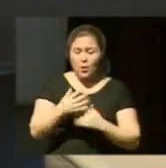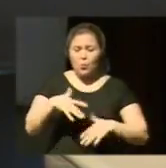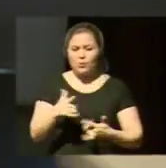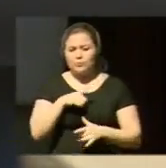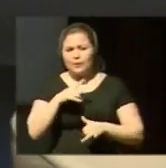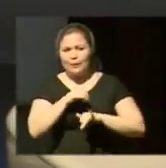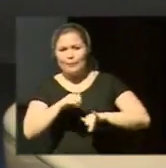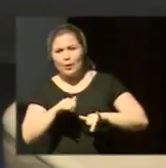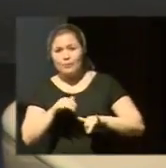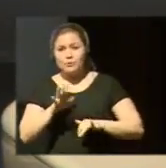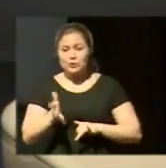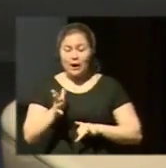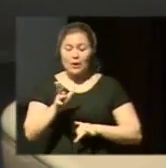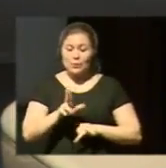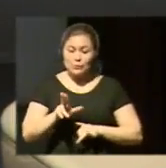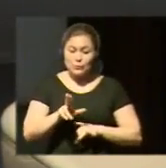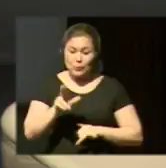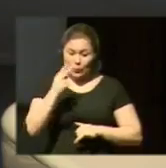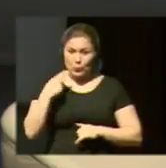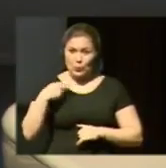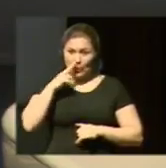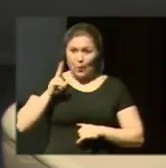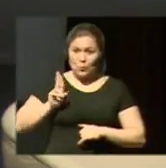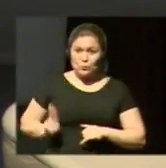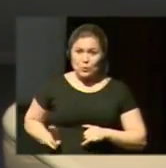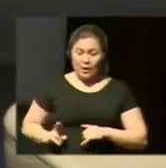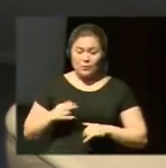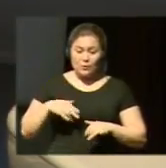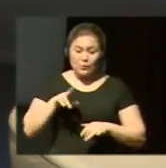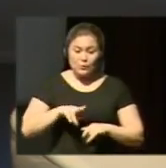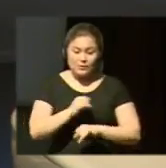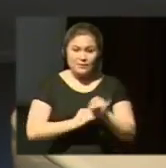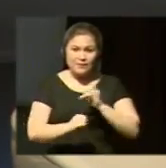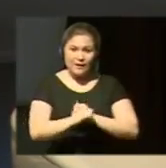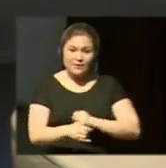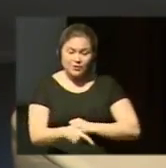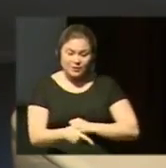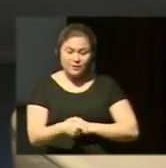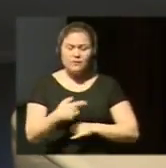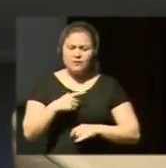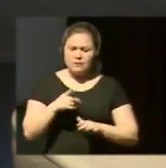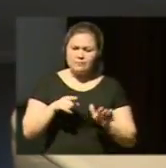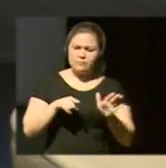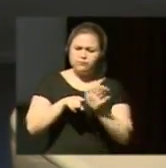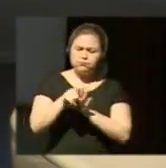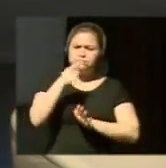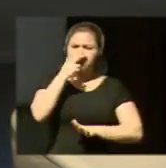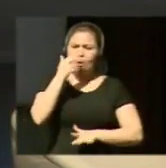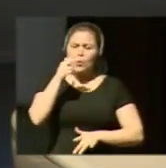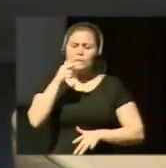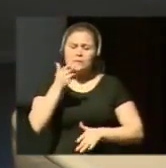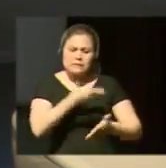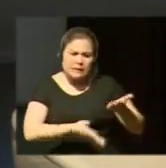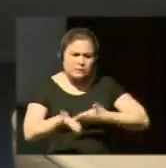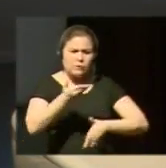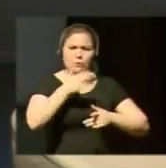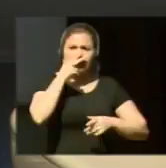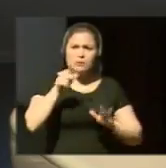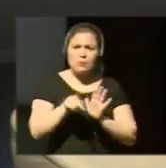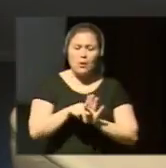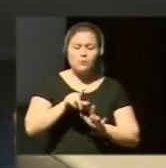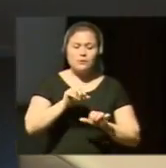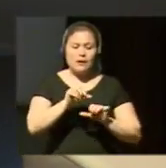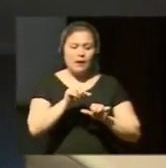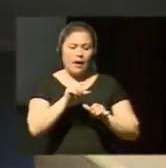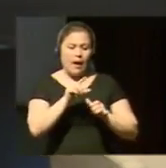problemas. Já os usuários da internet com mais idade utilizam a internet. Então vocês veem essa transformação, essa passagem do analógico para o